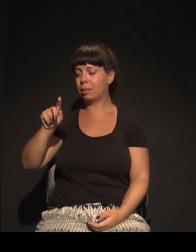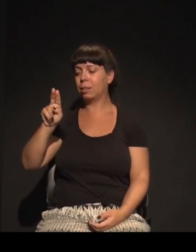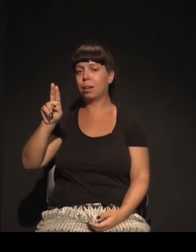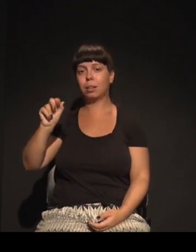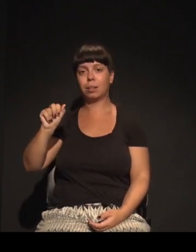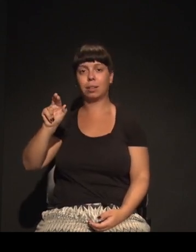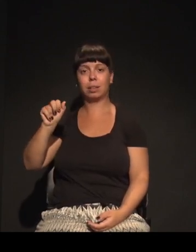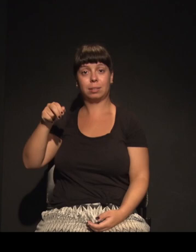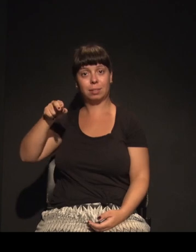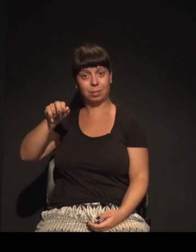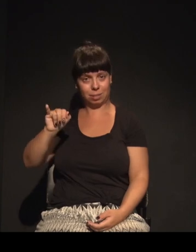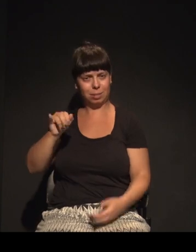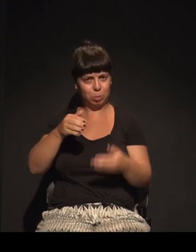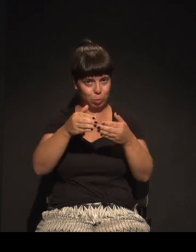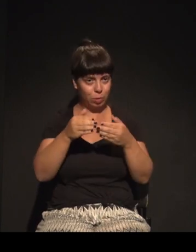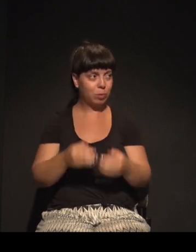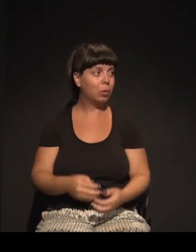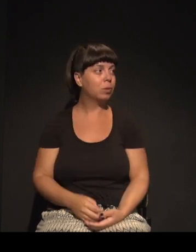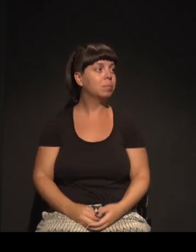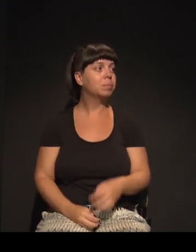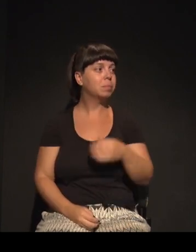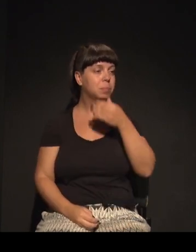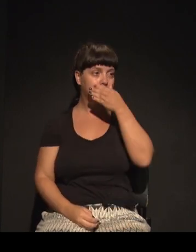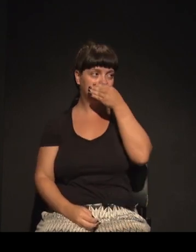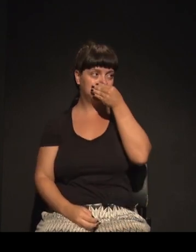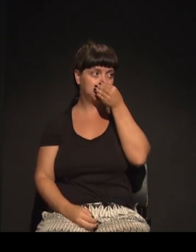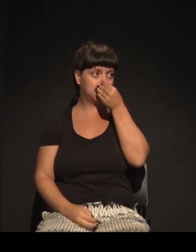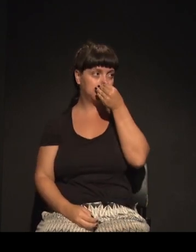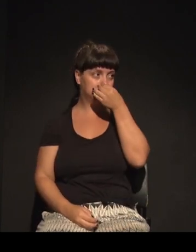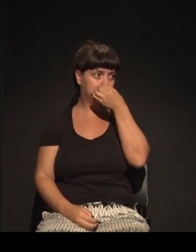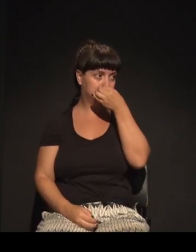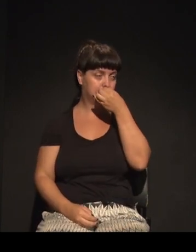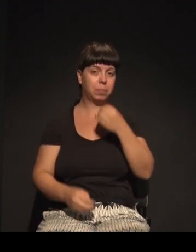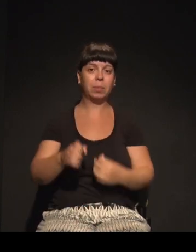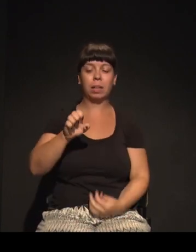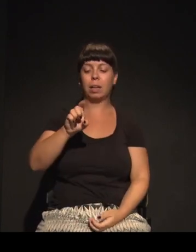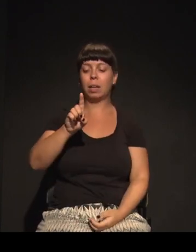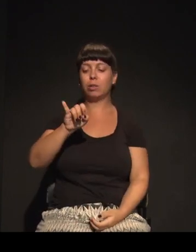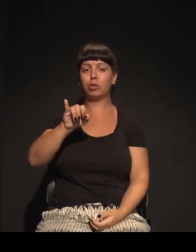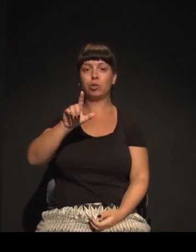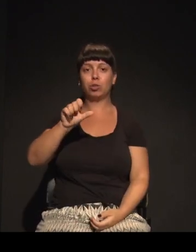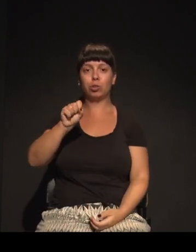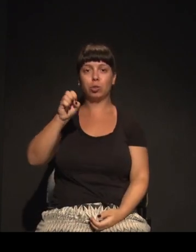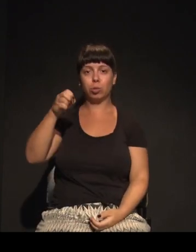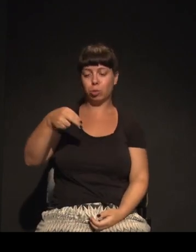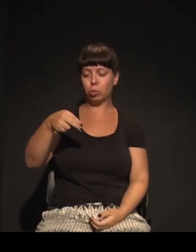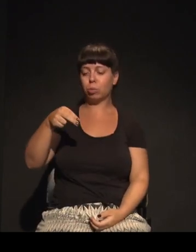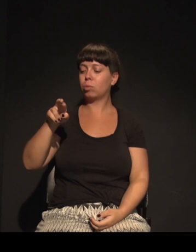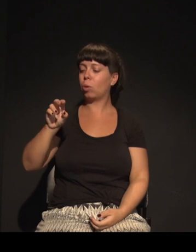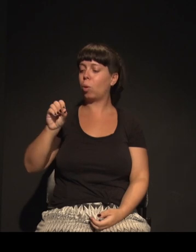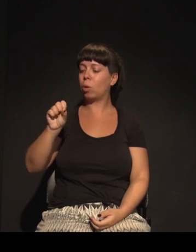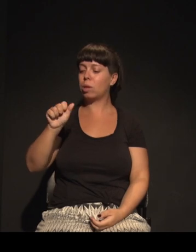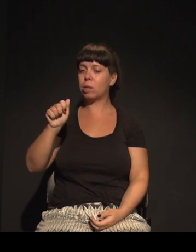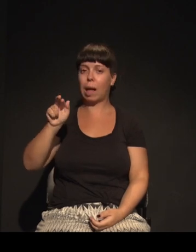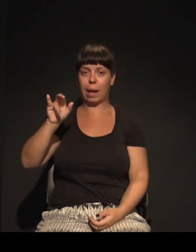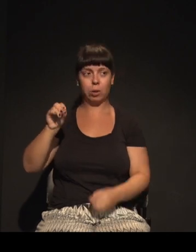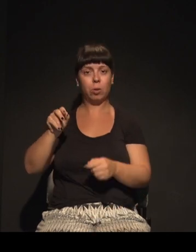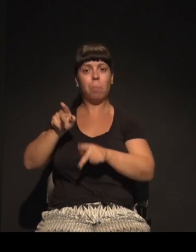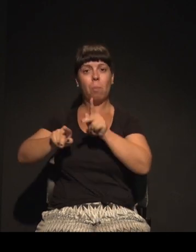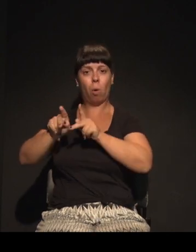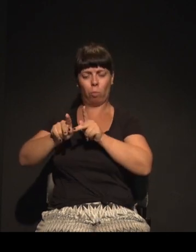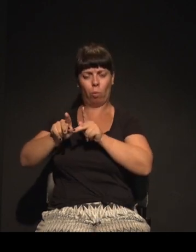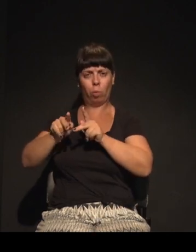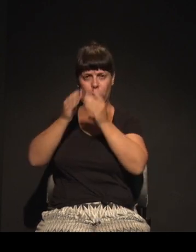e o edílson osório que é o palmari seus seus